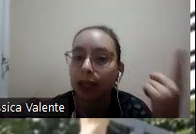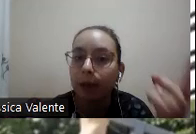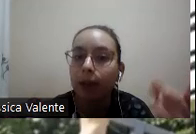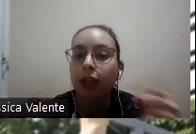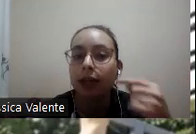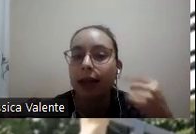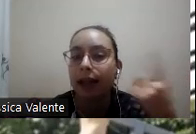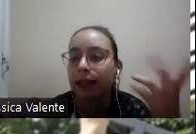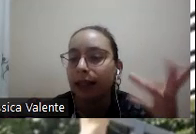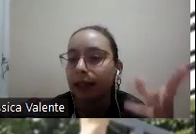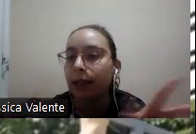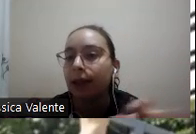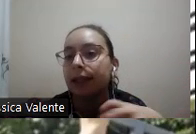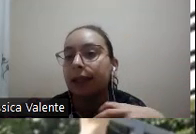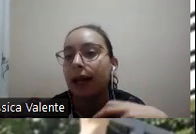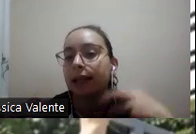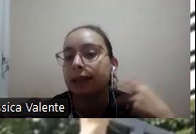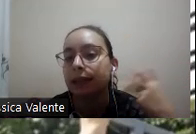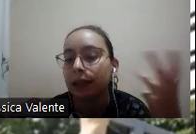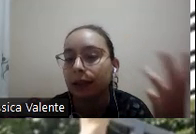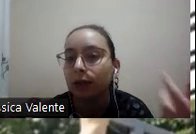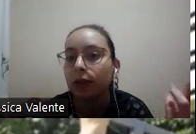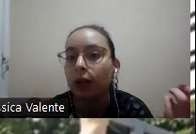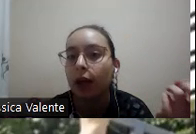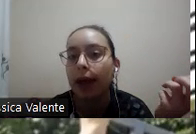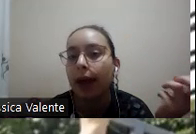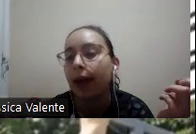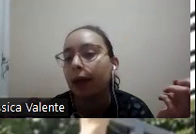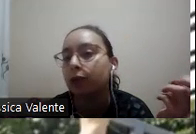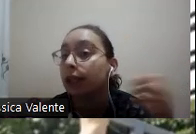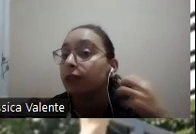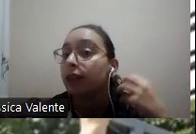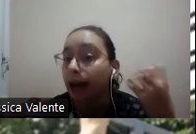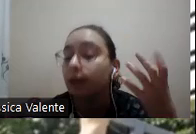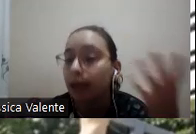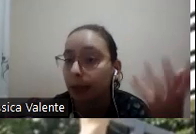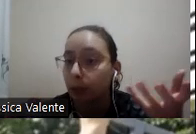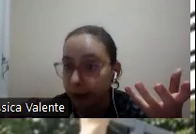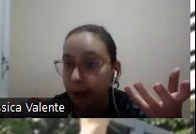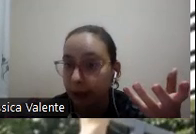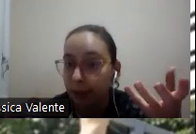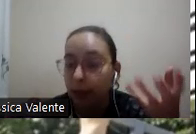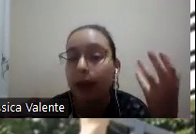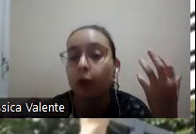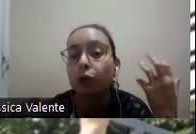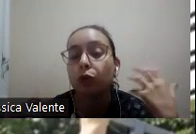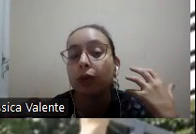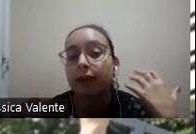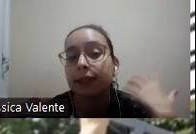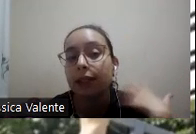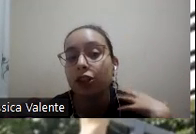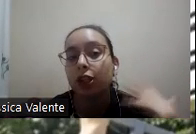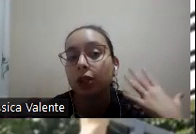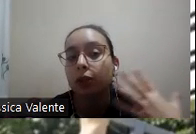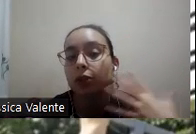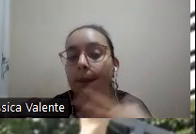de Libras, que ele está ali sinalizando o significado daquela música, o surdo ele